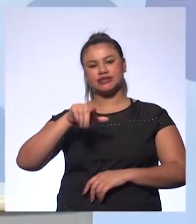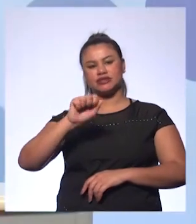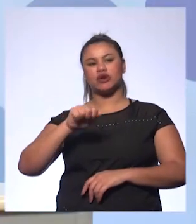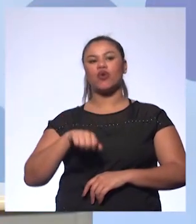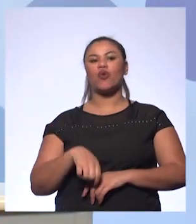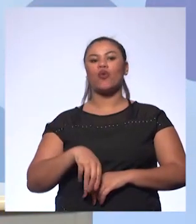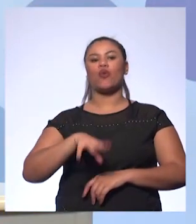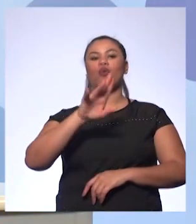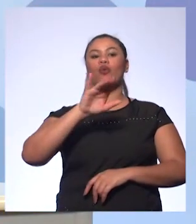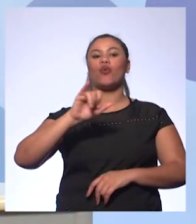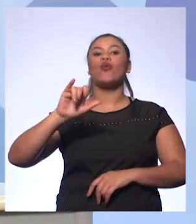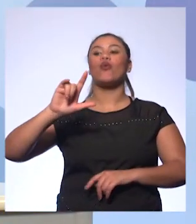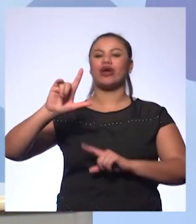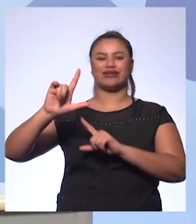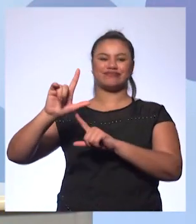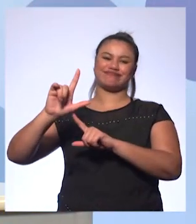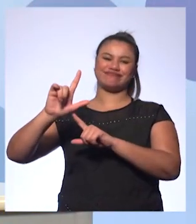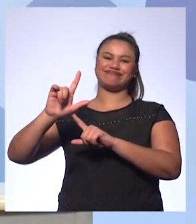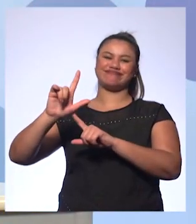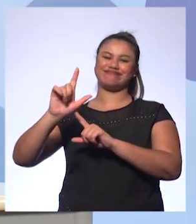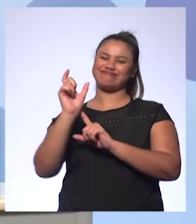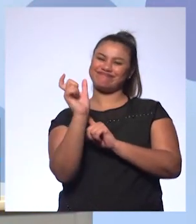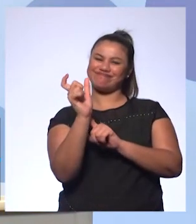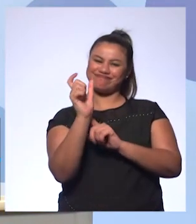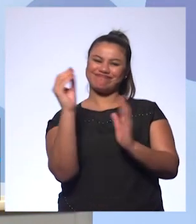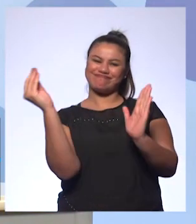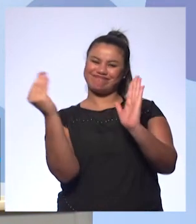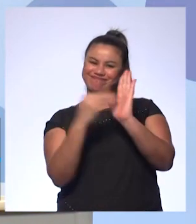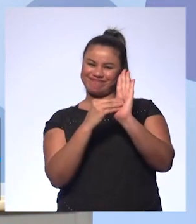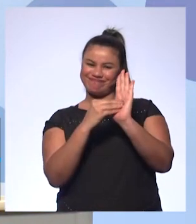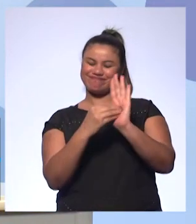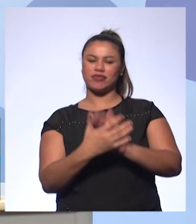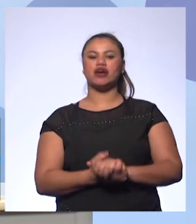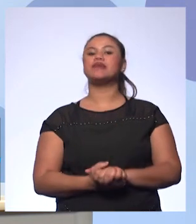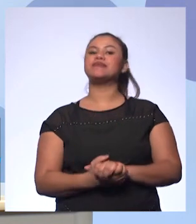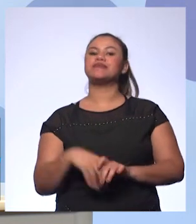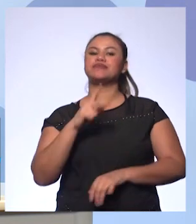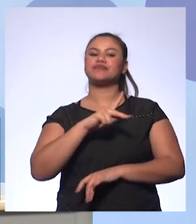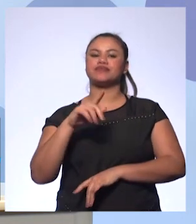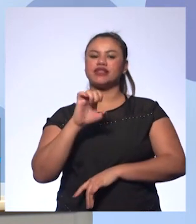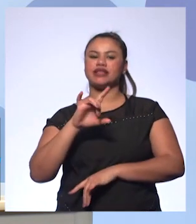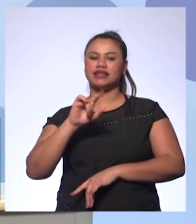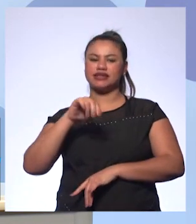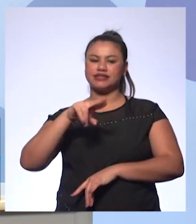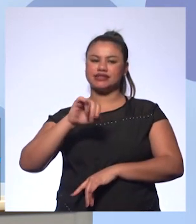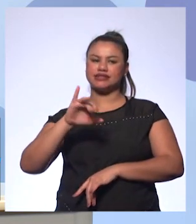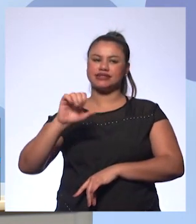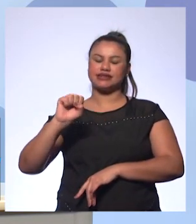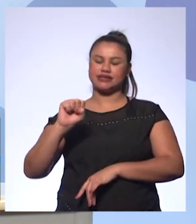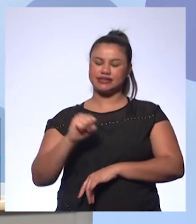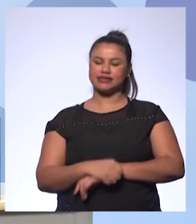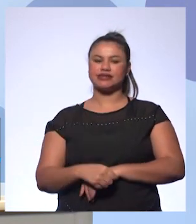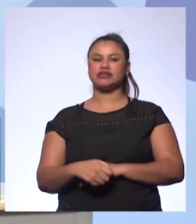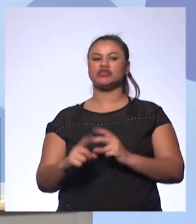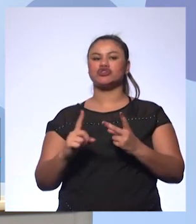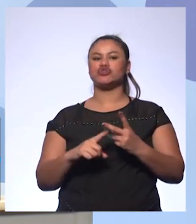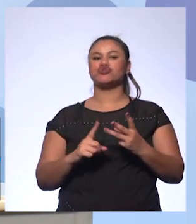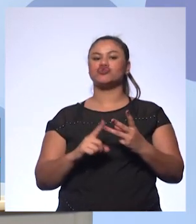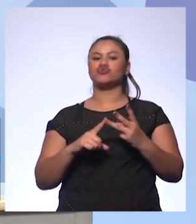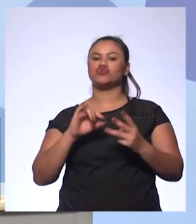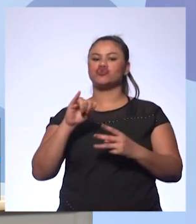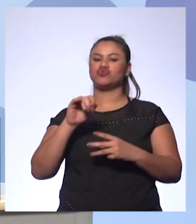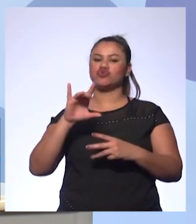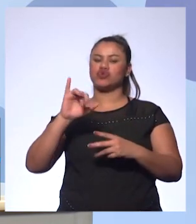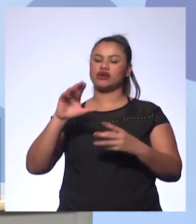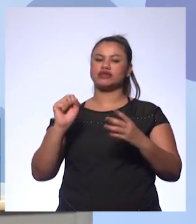finishes High School a professora Elenice a professora na me sorry a professora Joyce